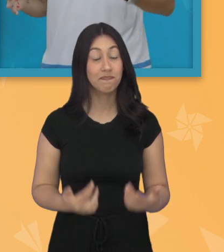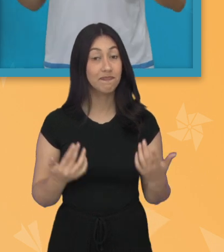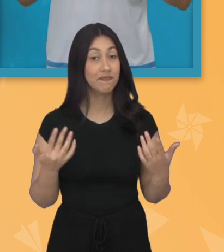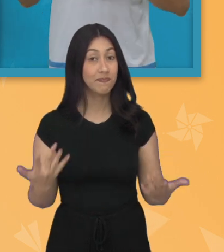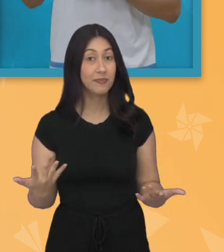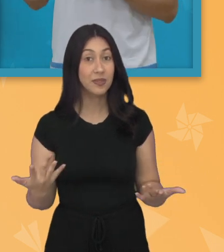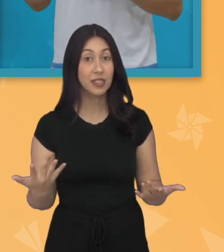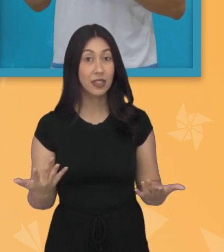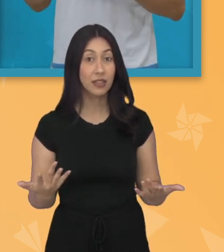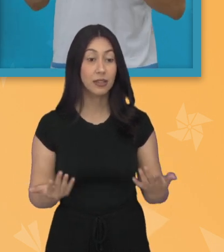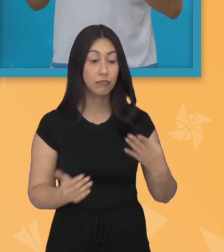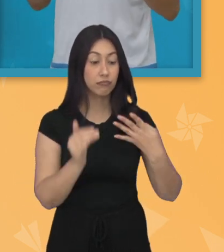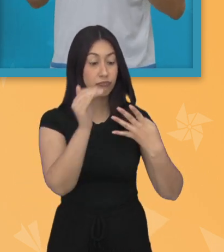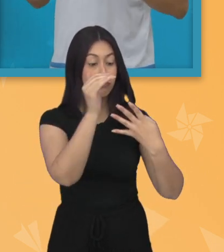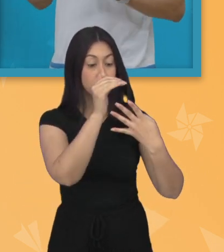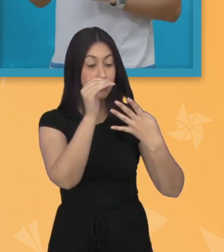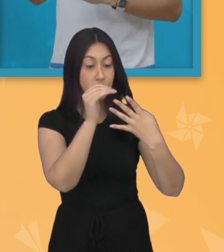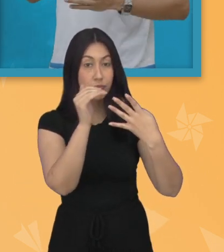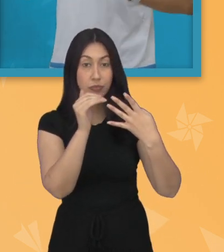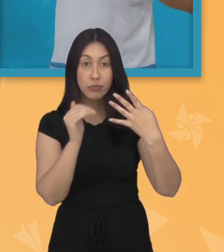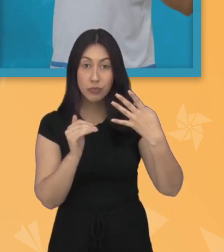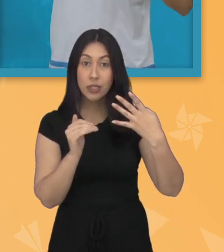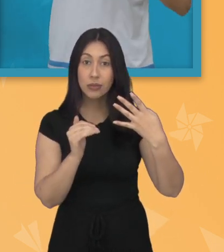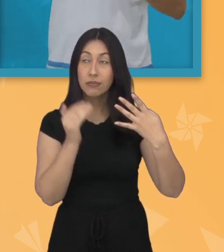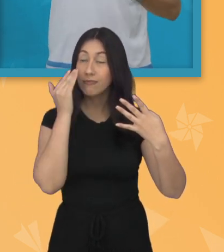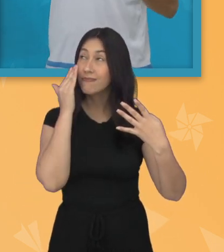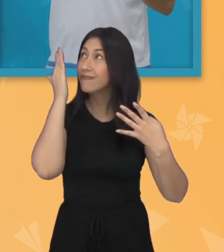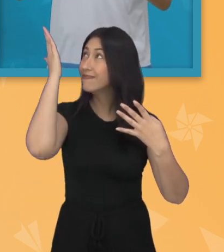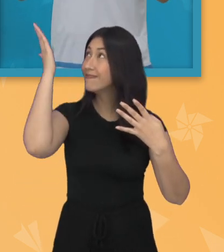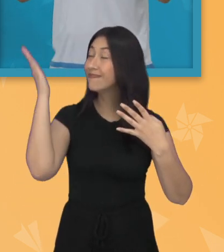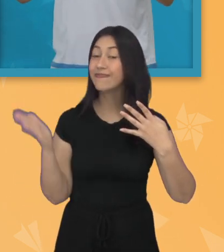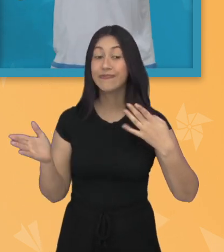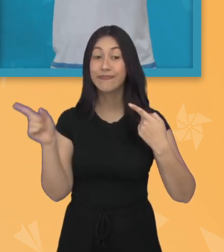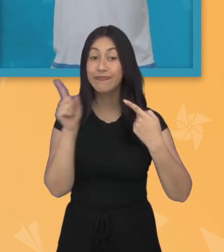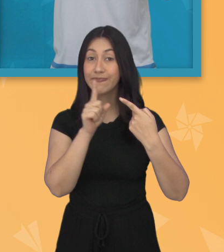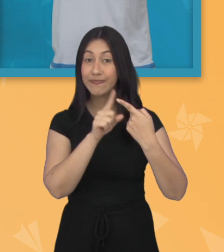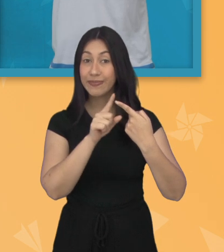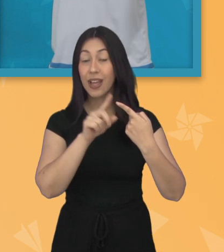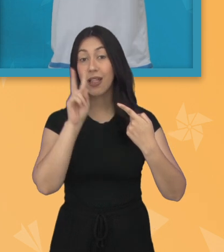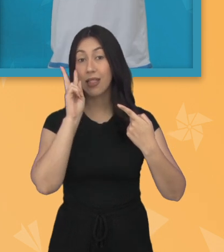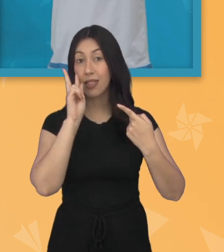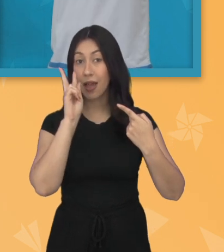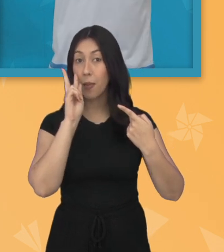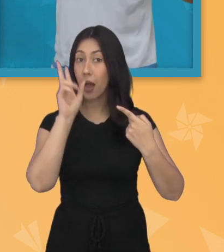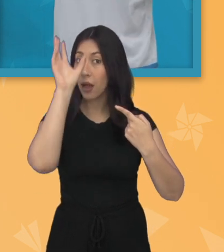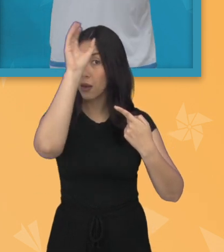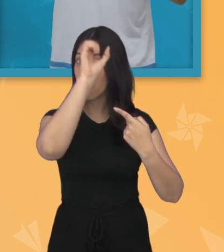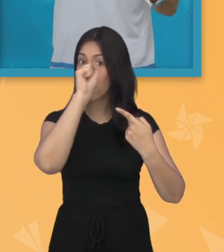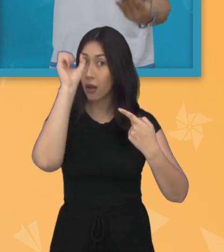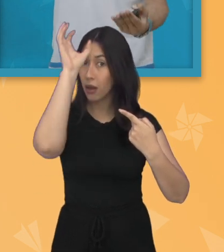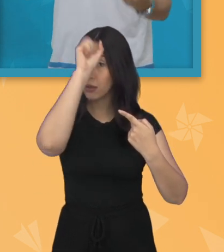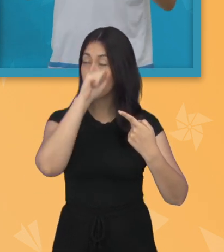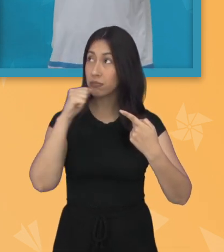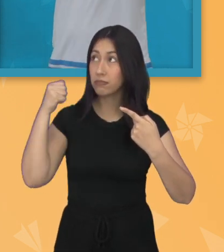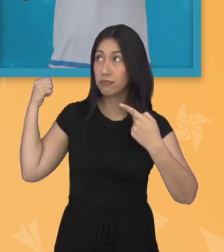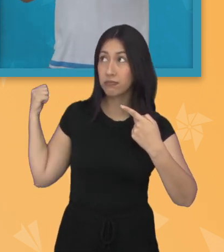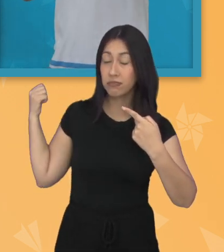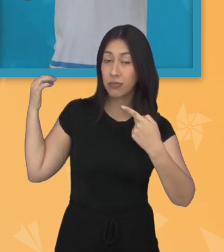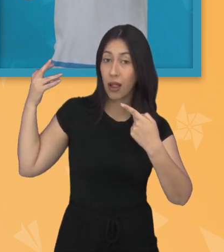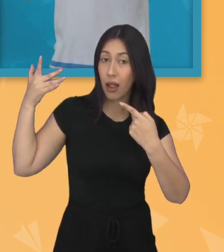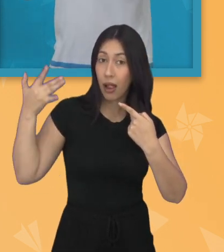Bom, eu dividi a estrutura da aula mais ou menos assim, né? Relembrar um pouco das duas últimas aulas, que tem a ver um